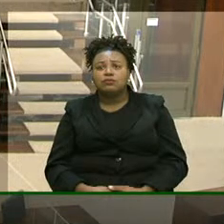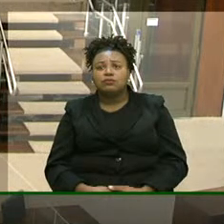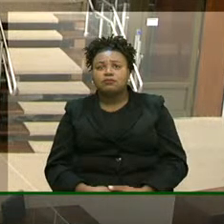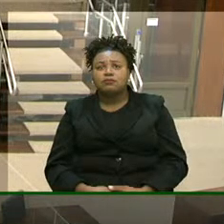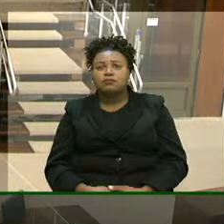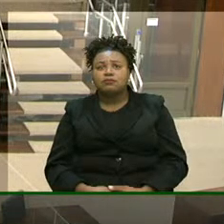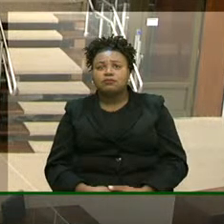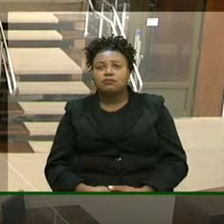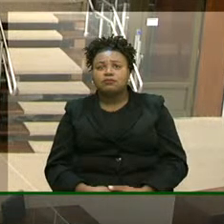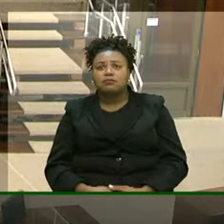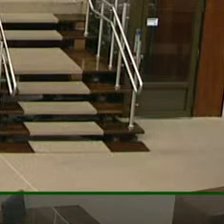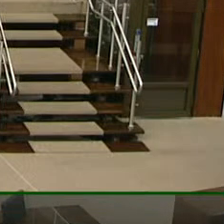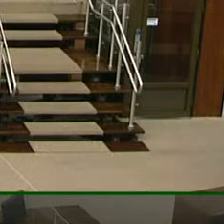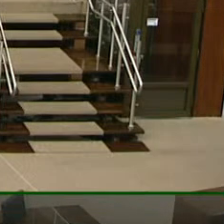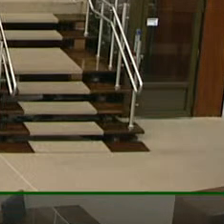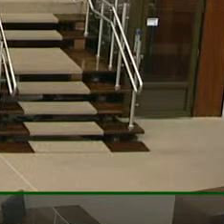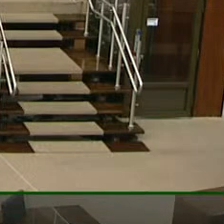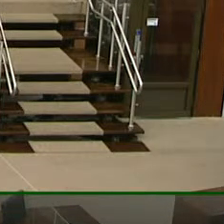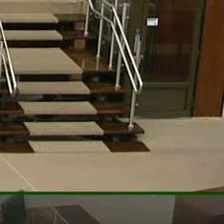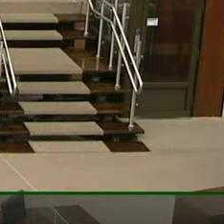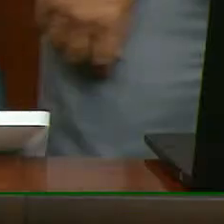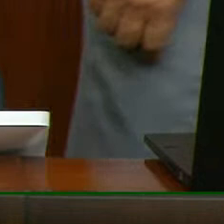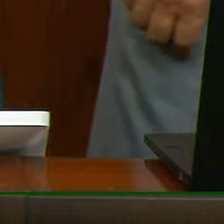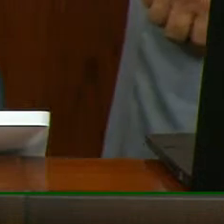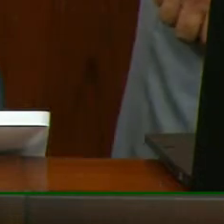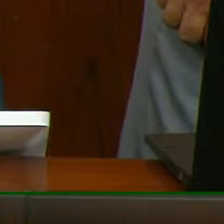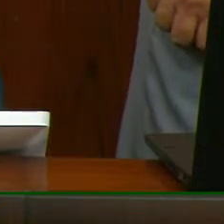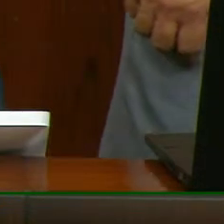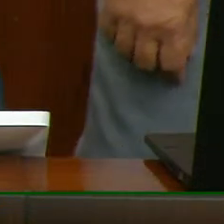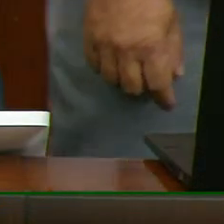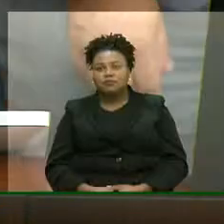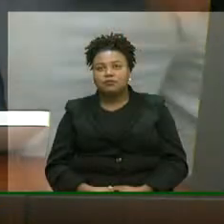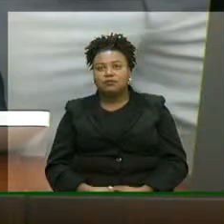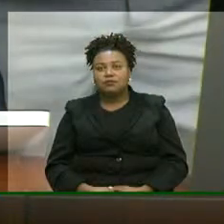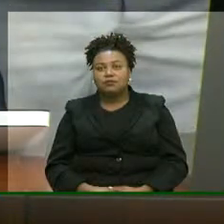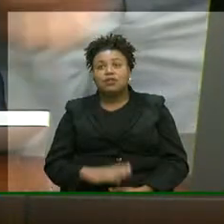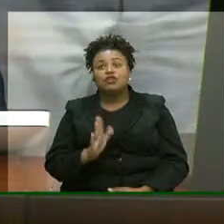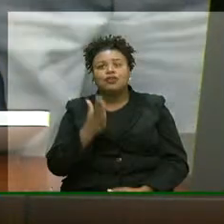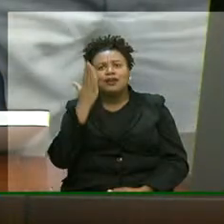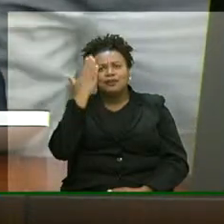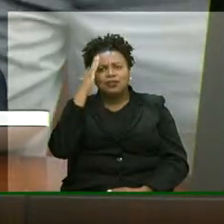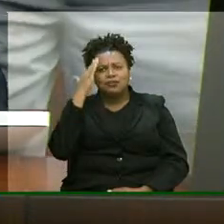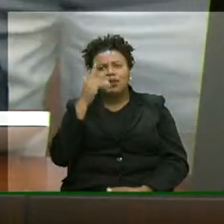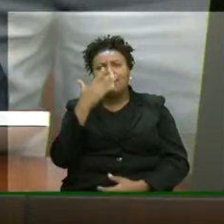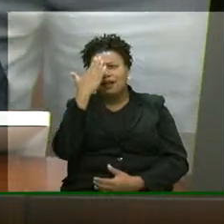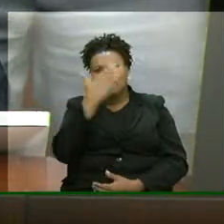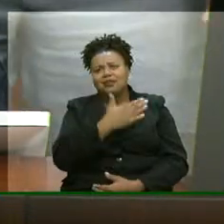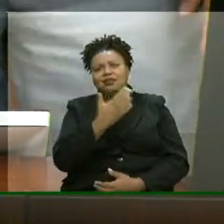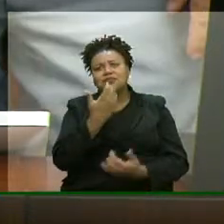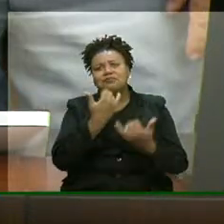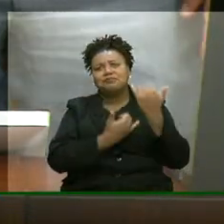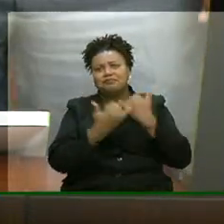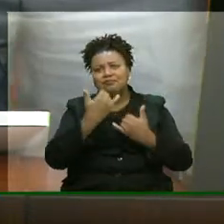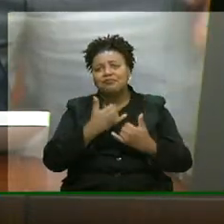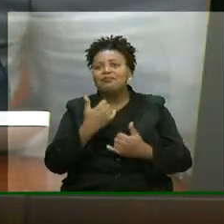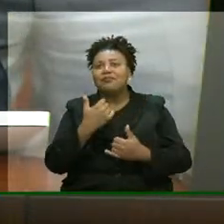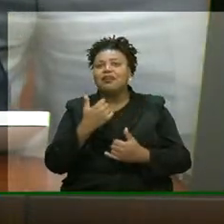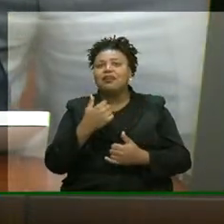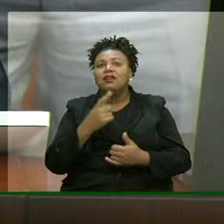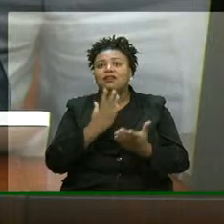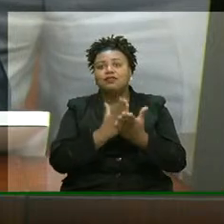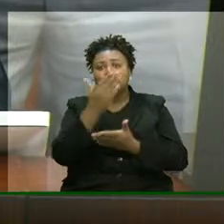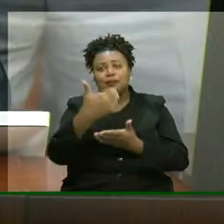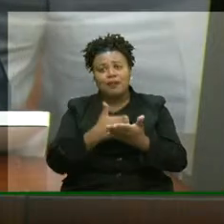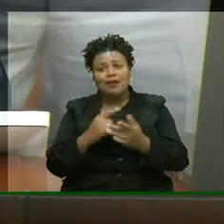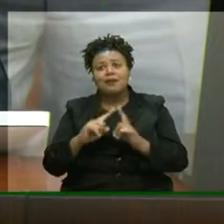Já acho está... que é segurança, deputado. Tá, já está entendido aqui da parte dos senhores, eu agradeço o relato, porque é importante receber esse feedback.